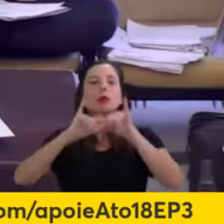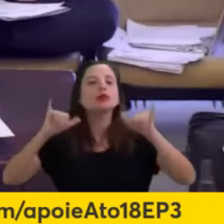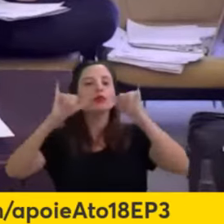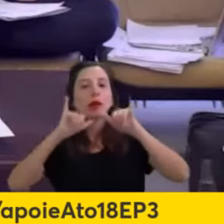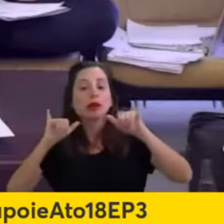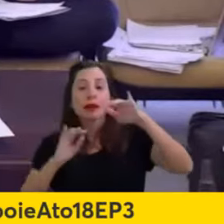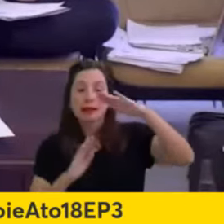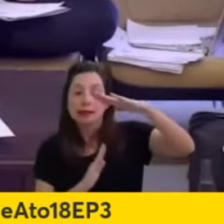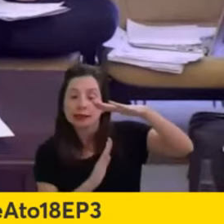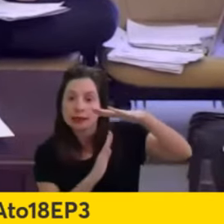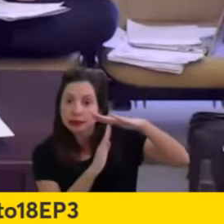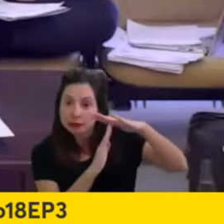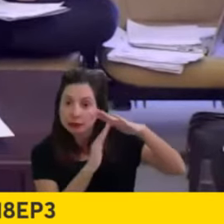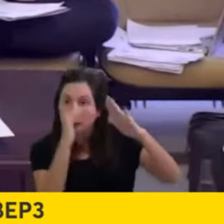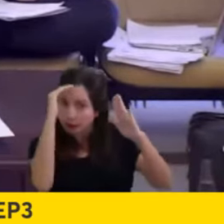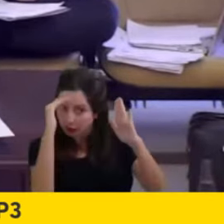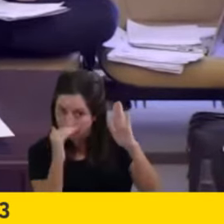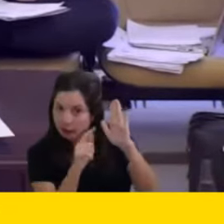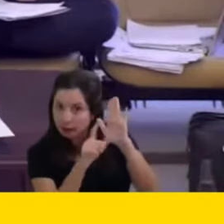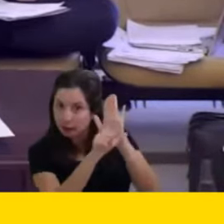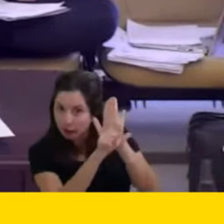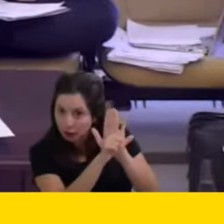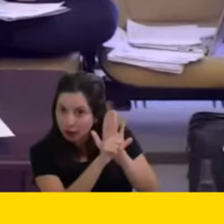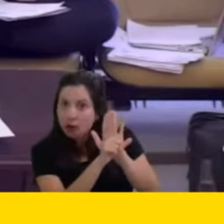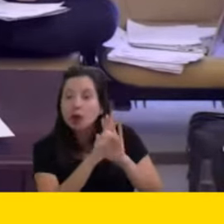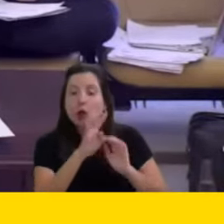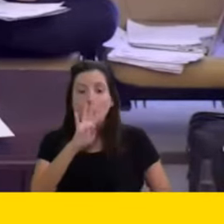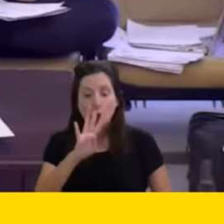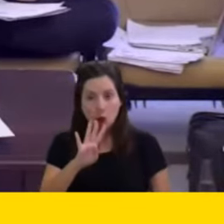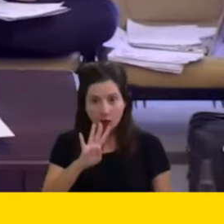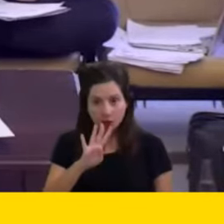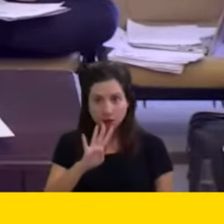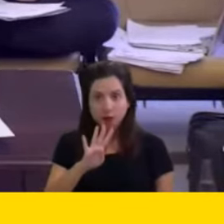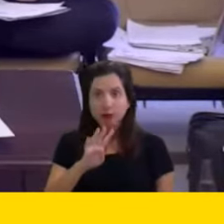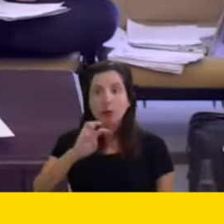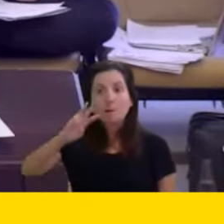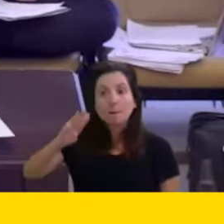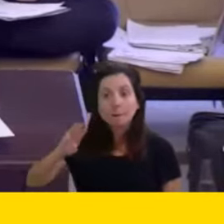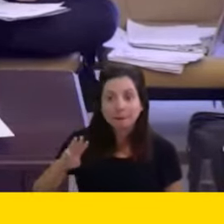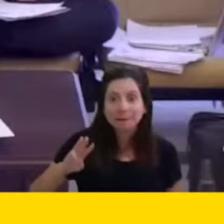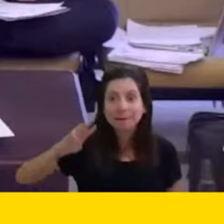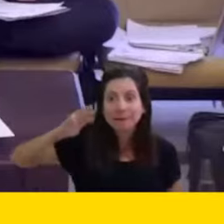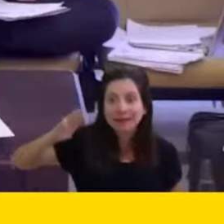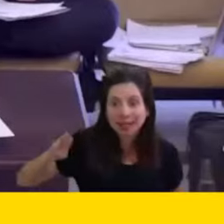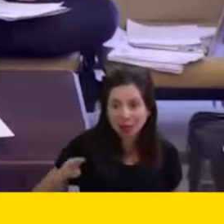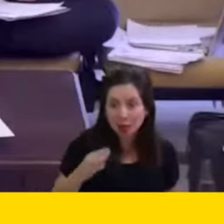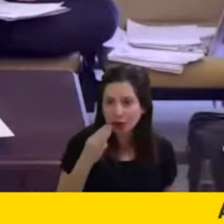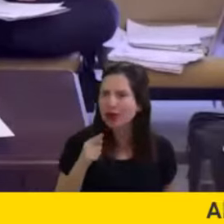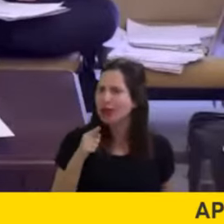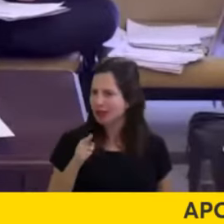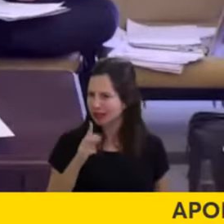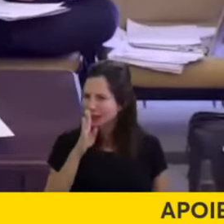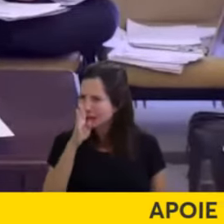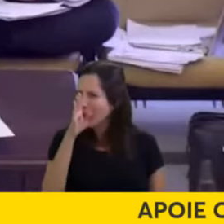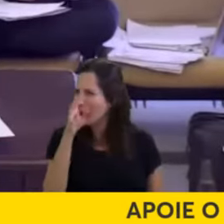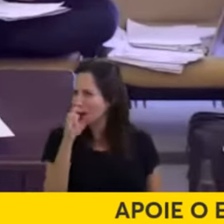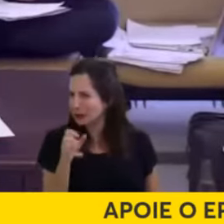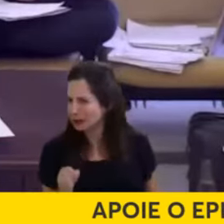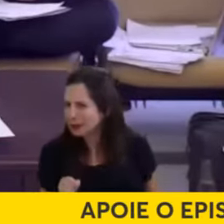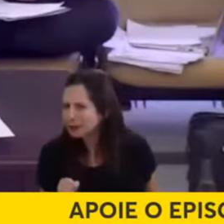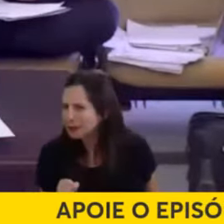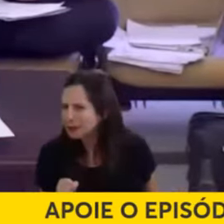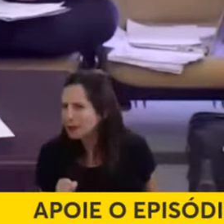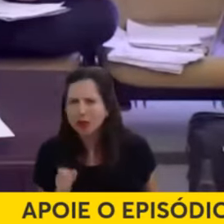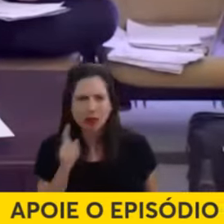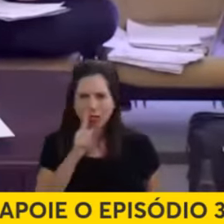Limite legal ao período eleitoral de cerca de 4 milhões 400.000 se isso é abusiva ou não se isso violou a isonomia paridade de